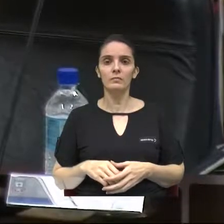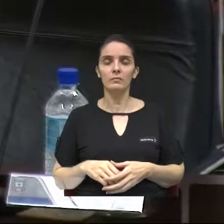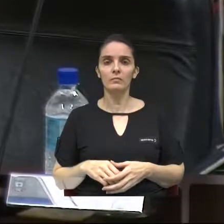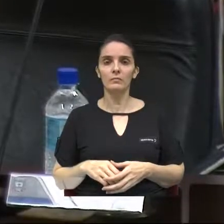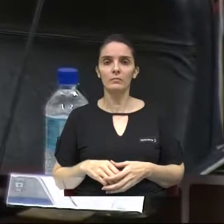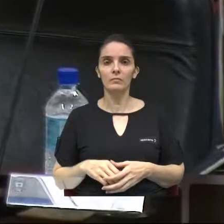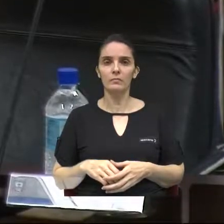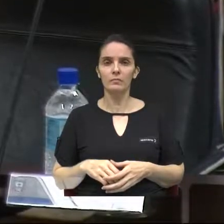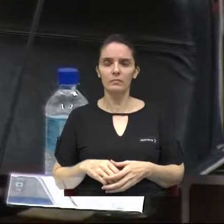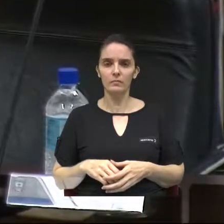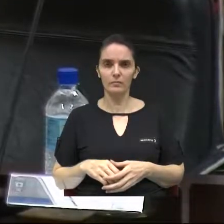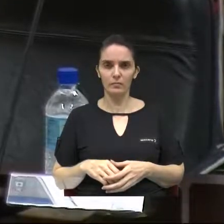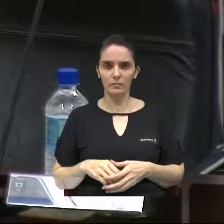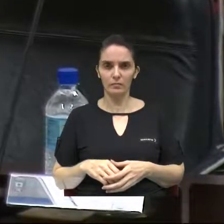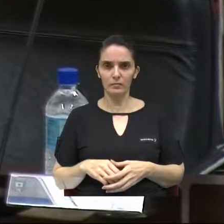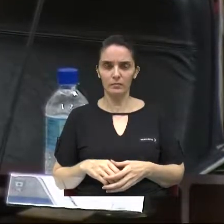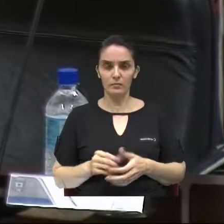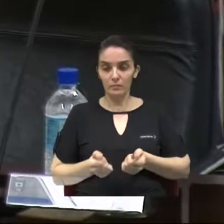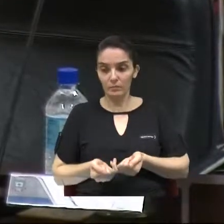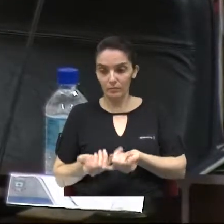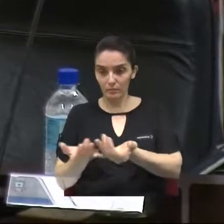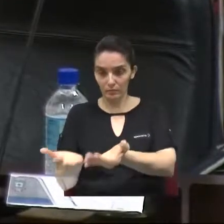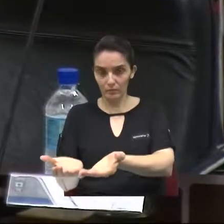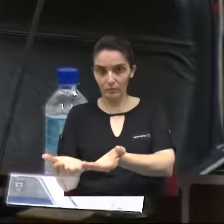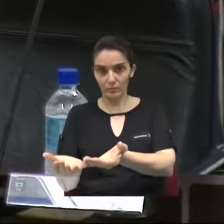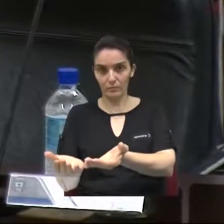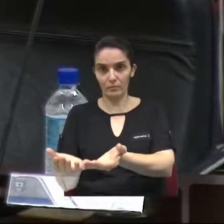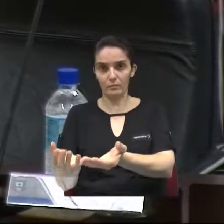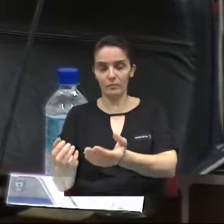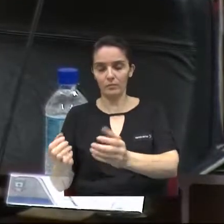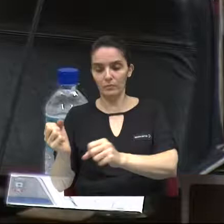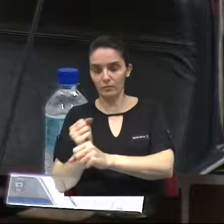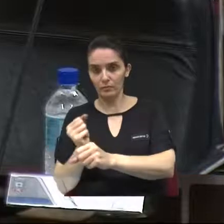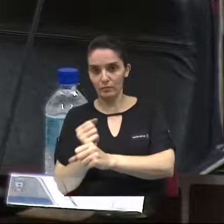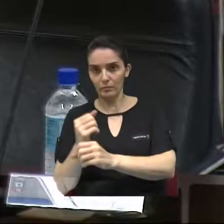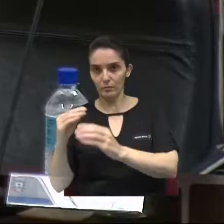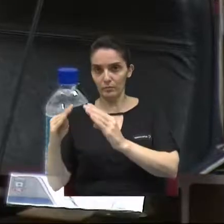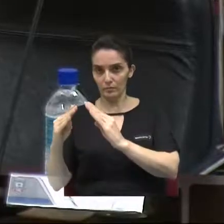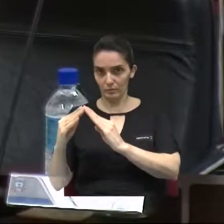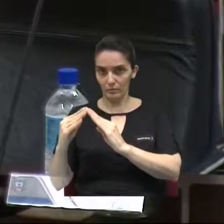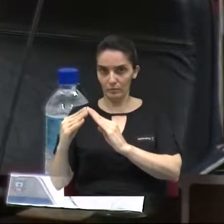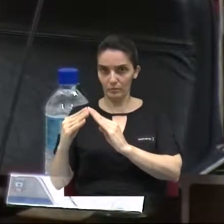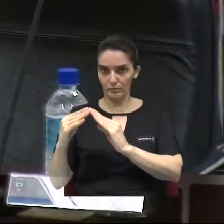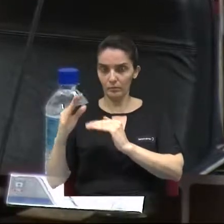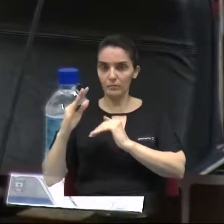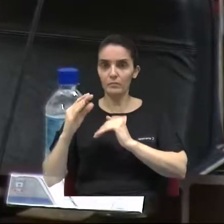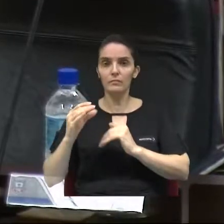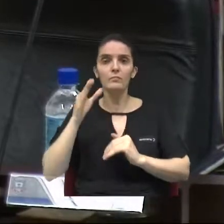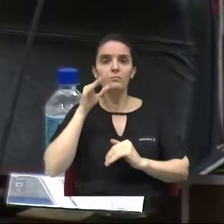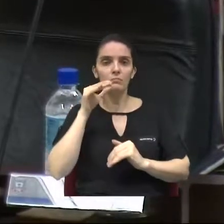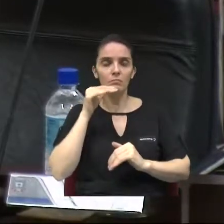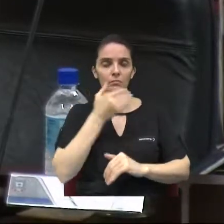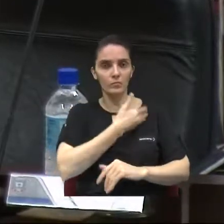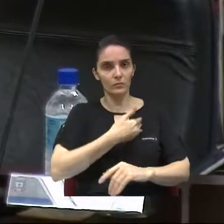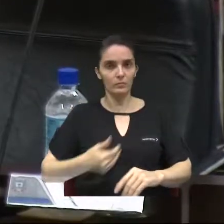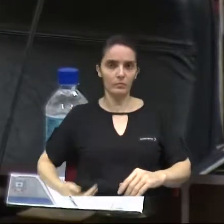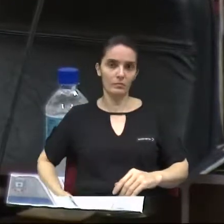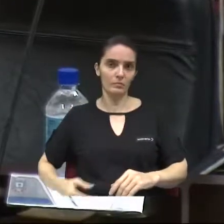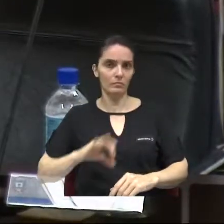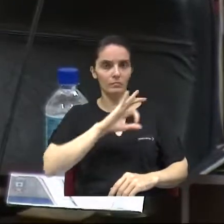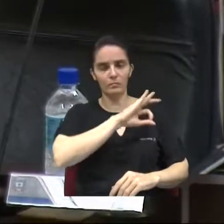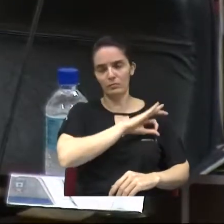inclusão, ceder esse espaço para a construção de uma moradia de um funcionário público, seja da